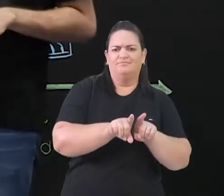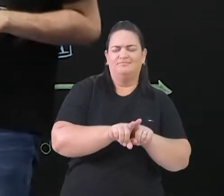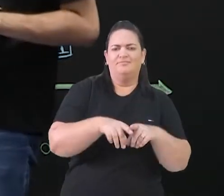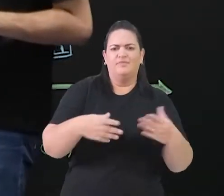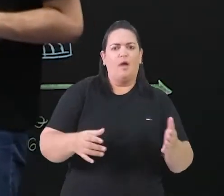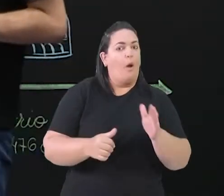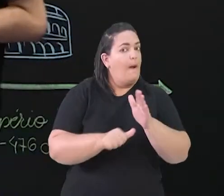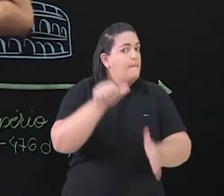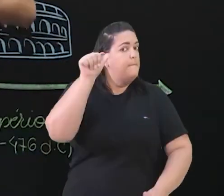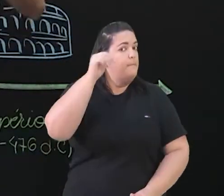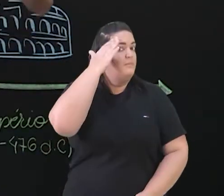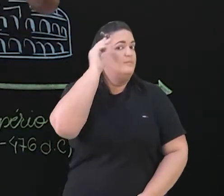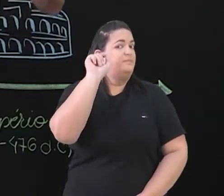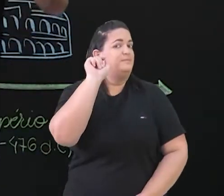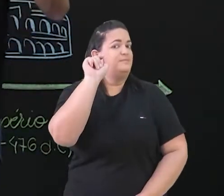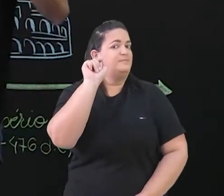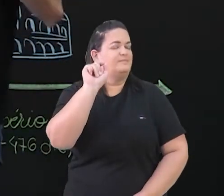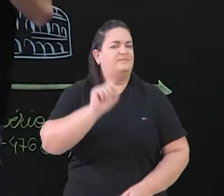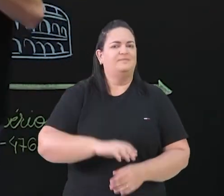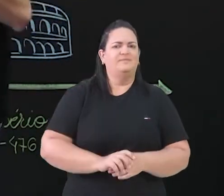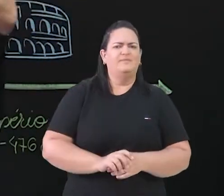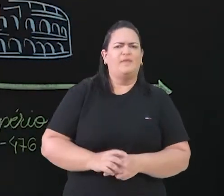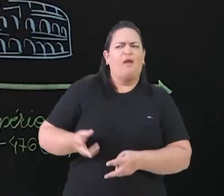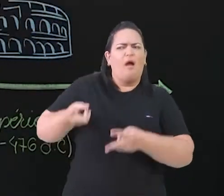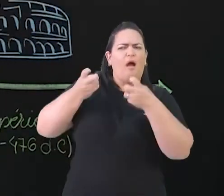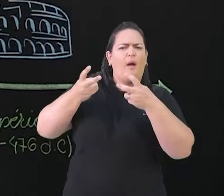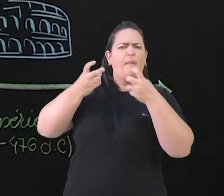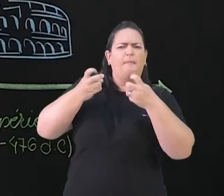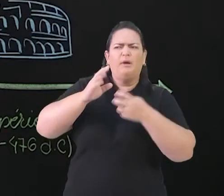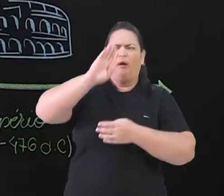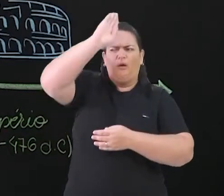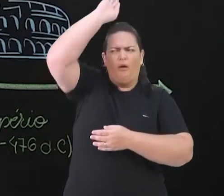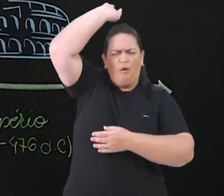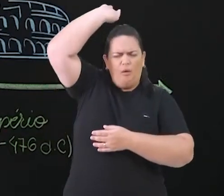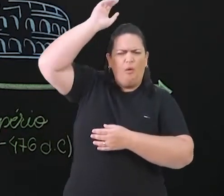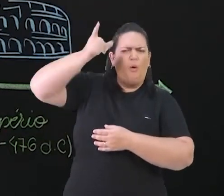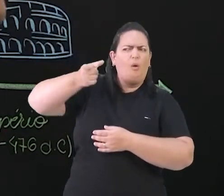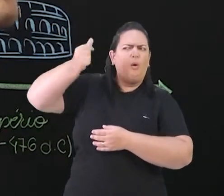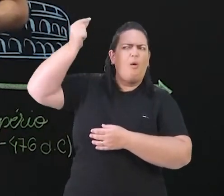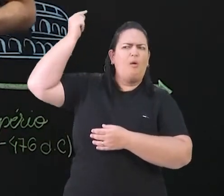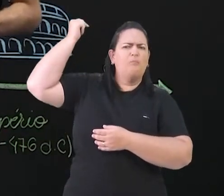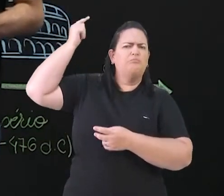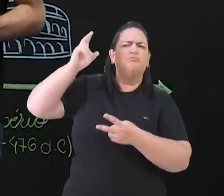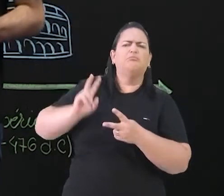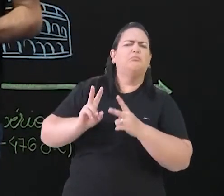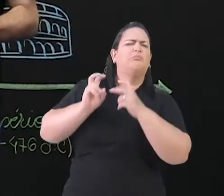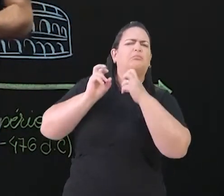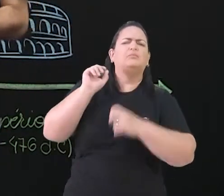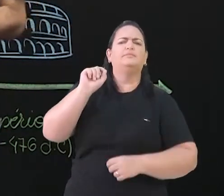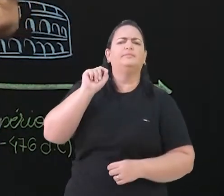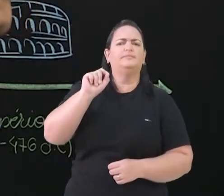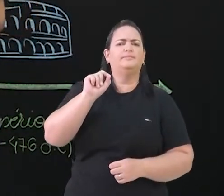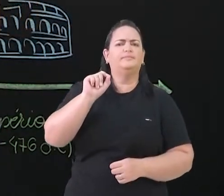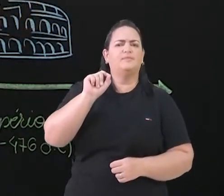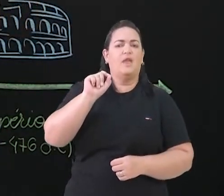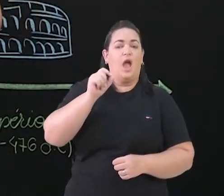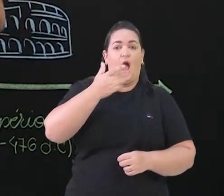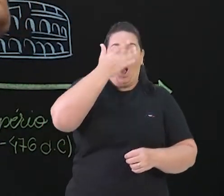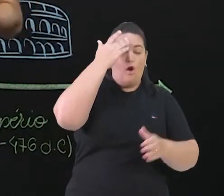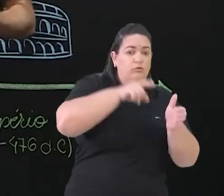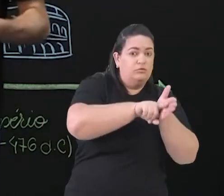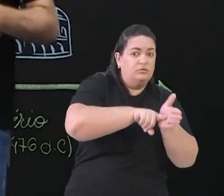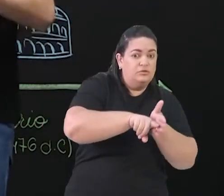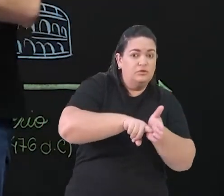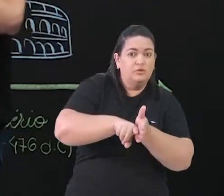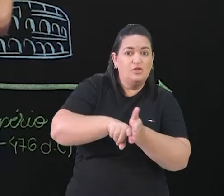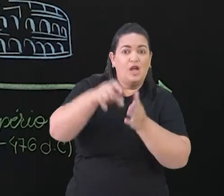tem que entender é o que a gente percebe como Roma Antiga. Para os historiadores em geral isso é algo bem específico. É